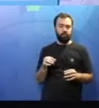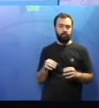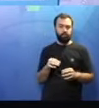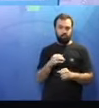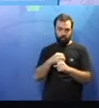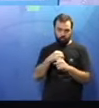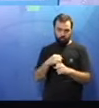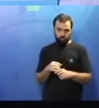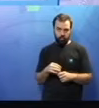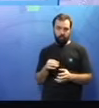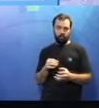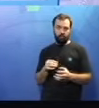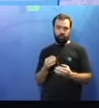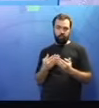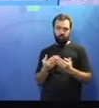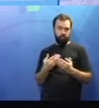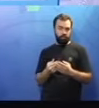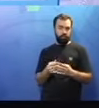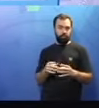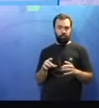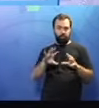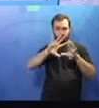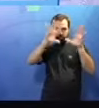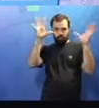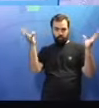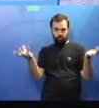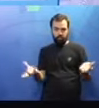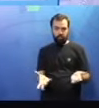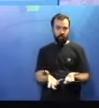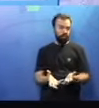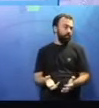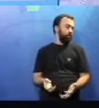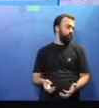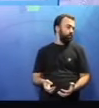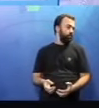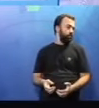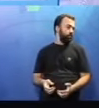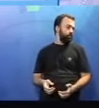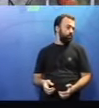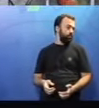útil para a gente entender o sistema de classificação dos seres vivos, né?